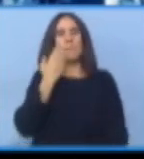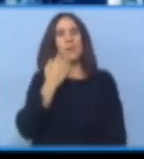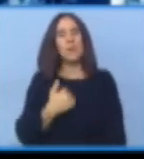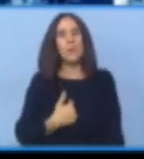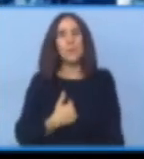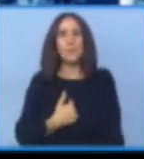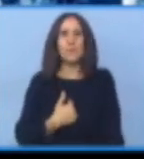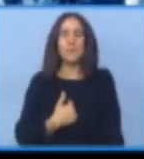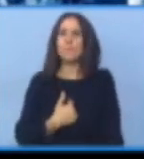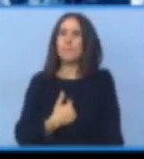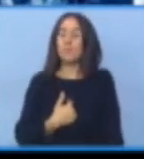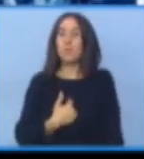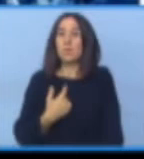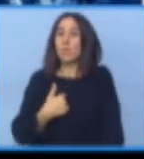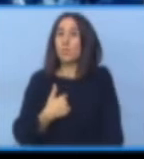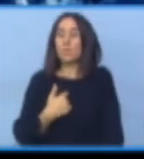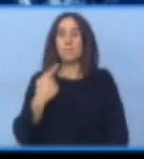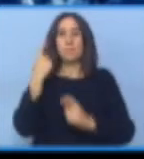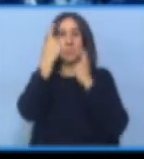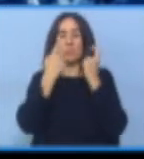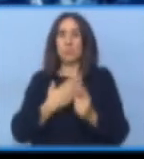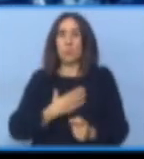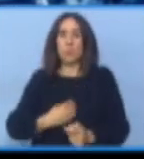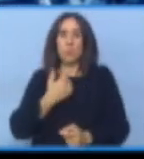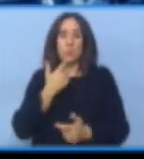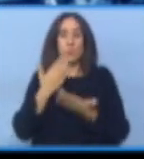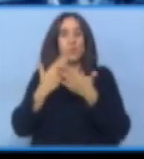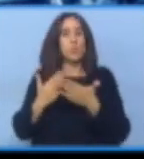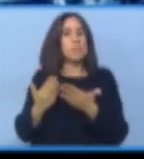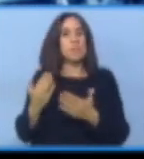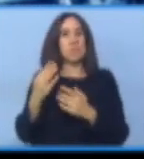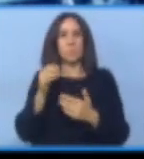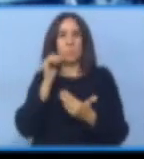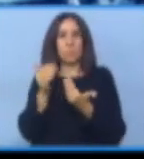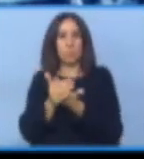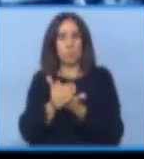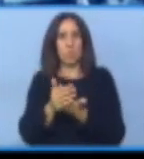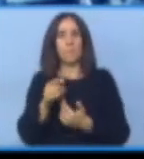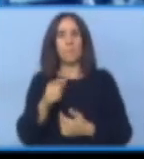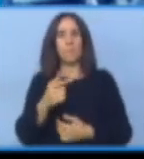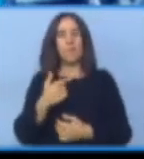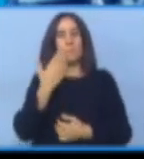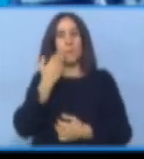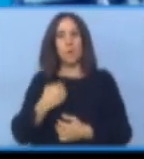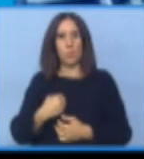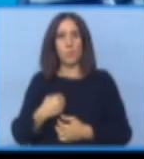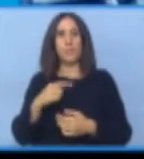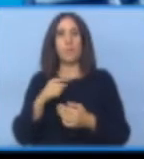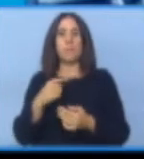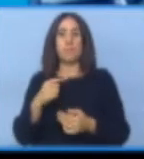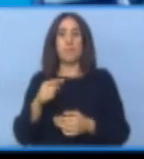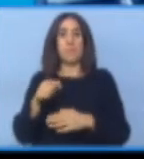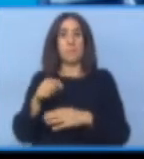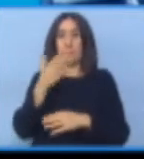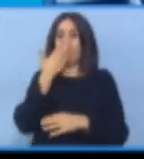que eu gosto muito de pensar e estudar a questão da morte. E eu acho que, ao contrário do que aquilo que pode